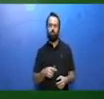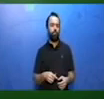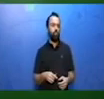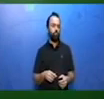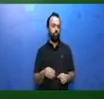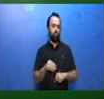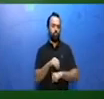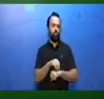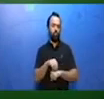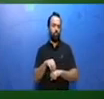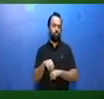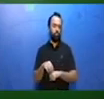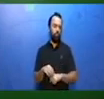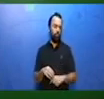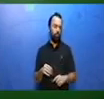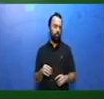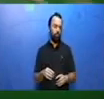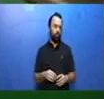Mas ele também é um bairro